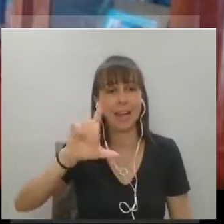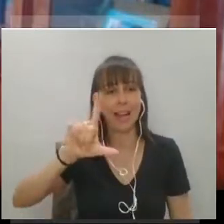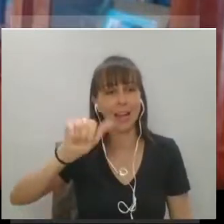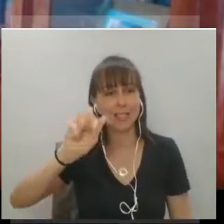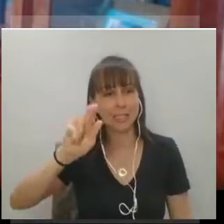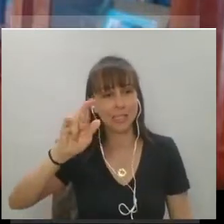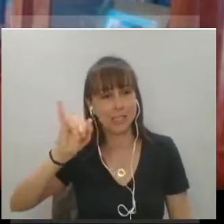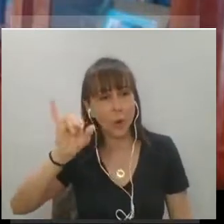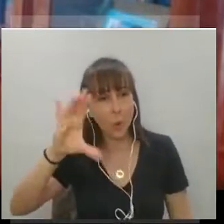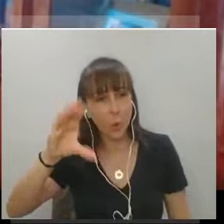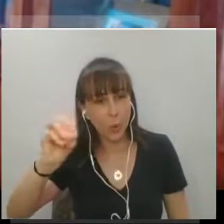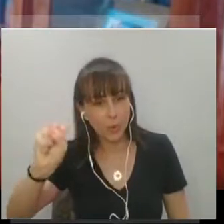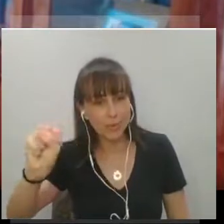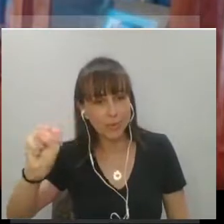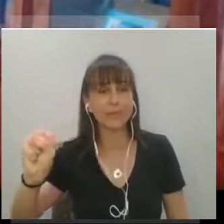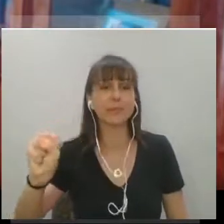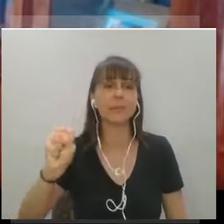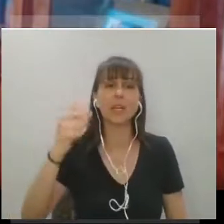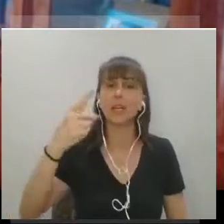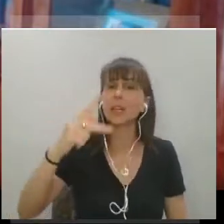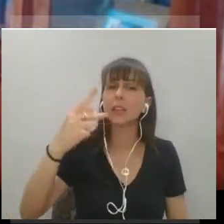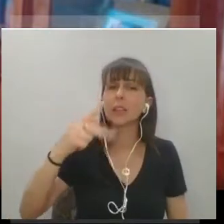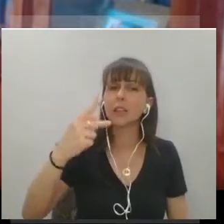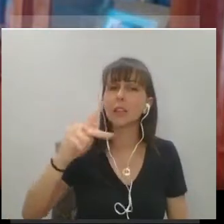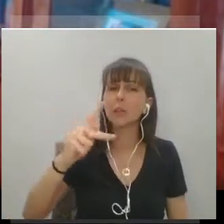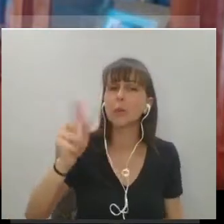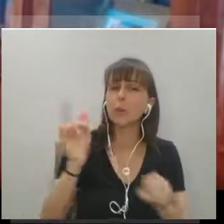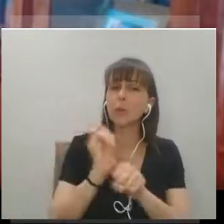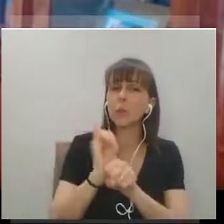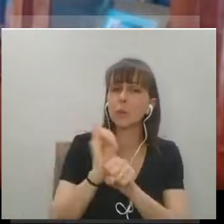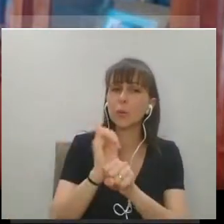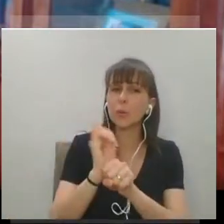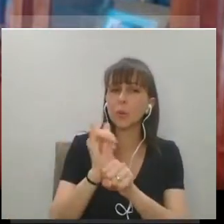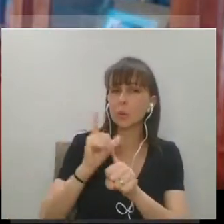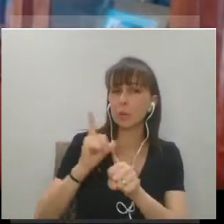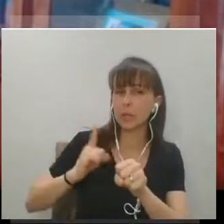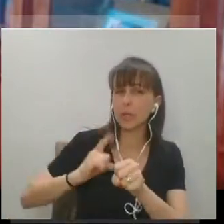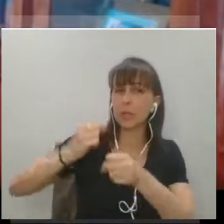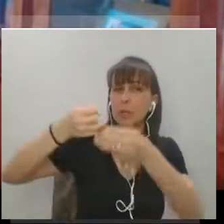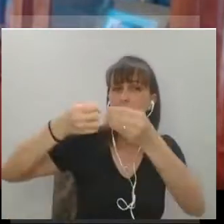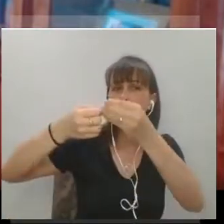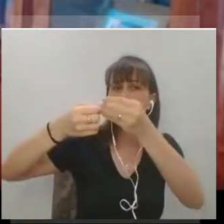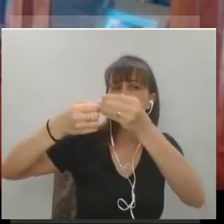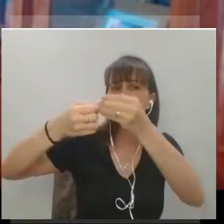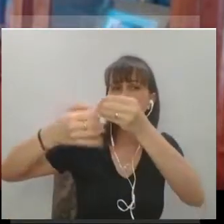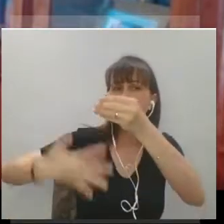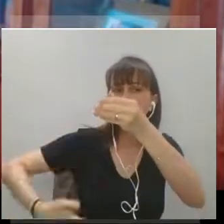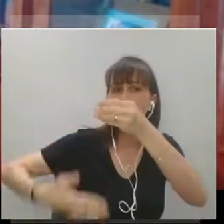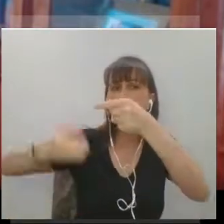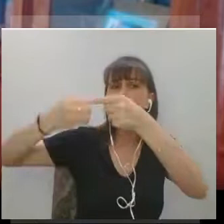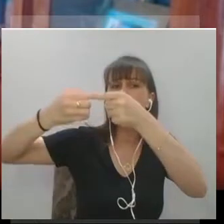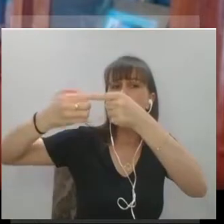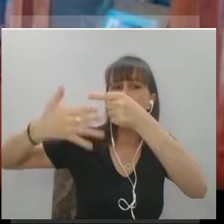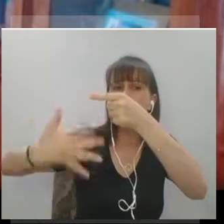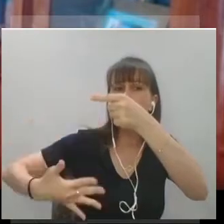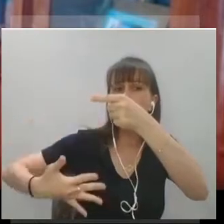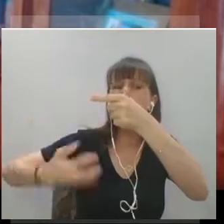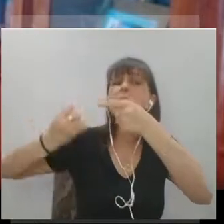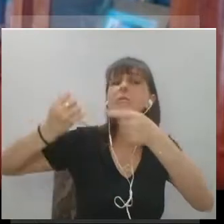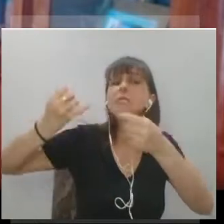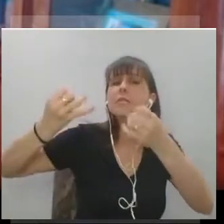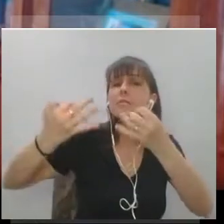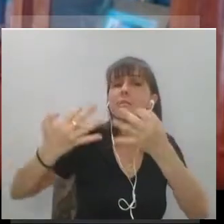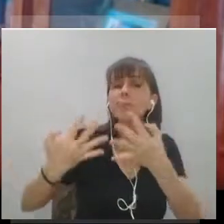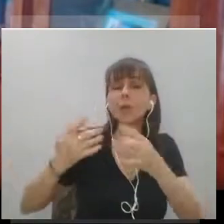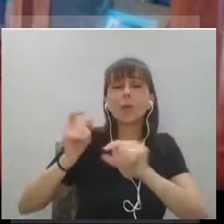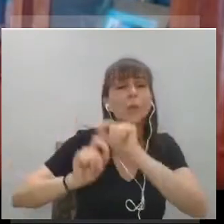Eduardo, no seu canal no YouTube, tem uma playlist chamada O Que É um Clássico, e ali você